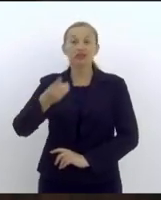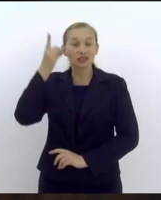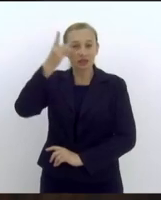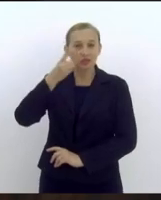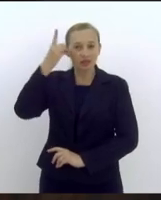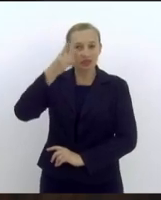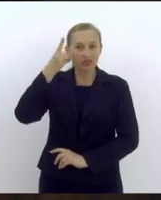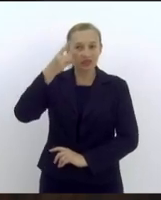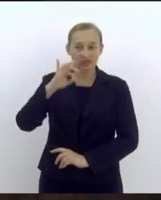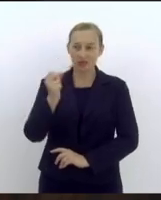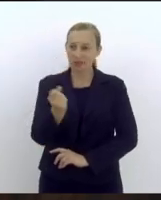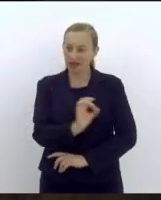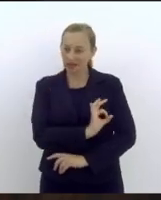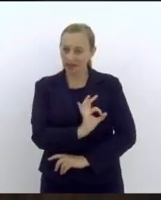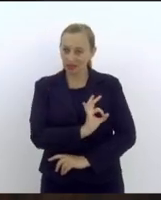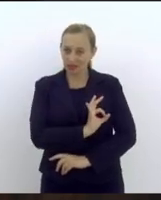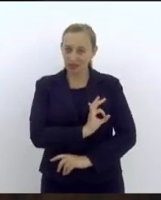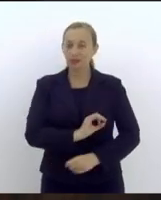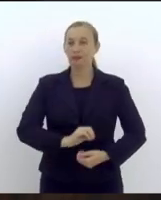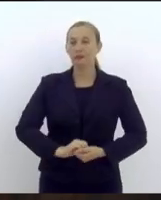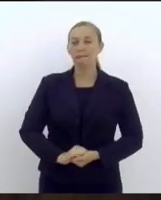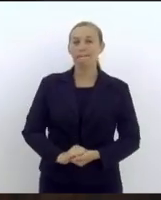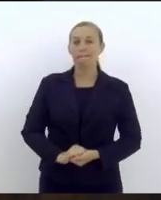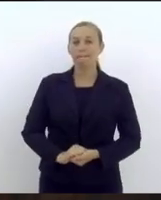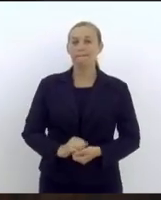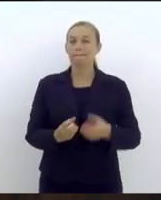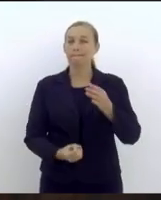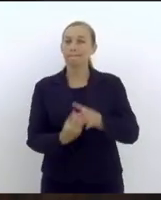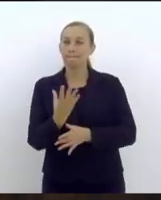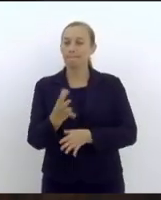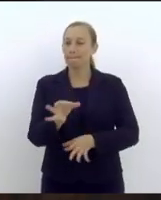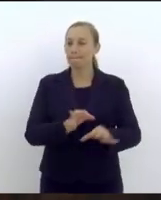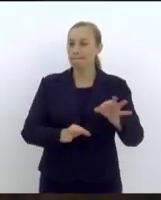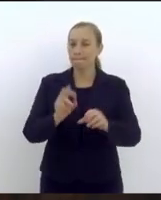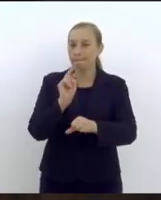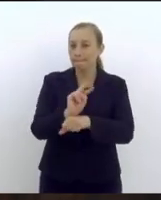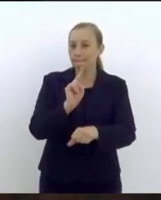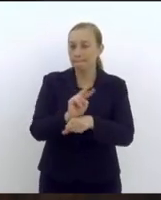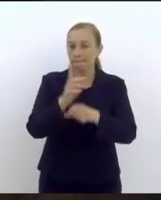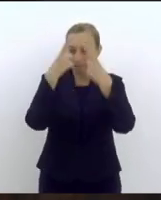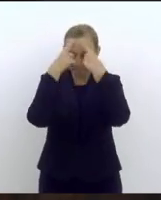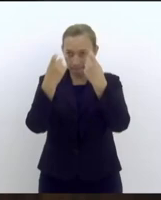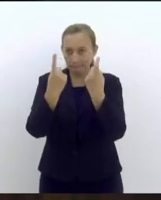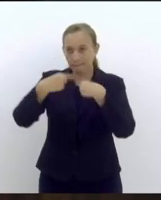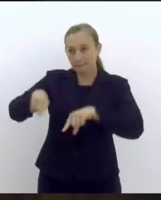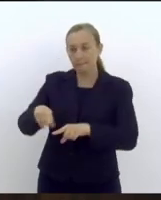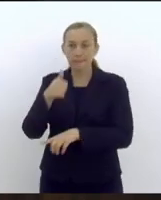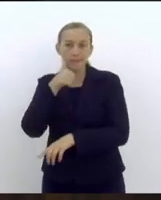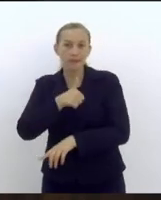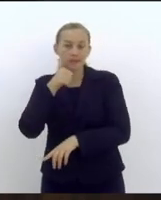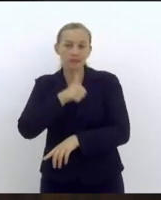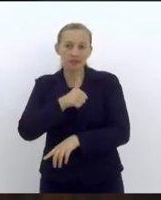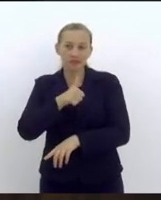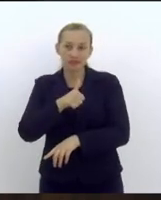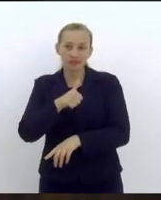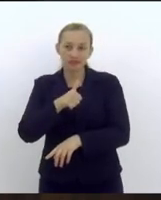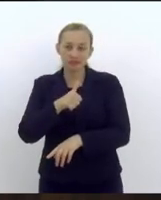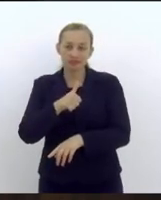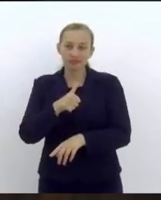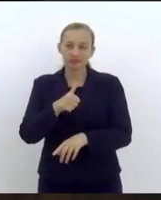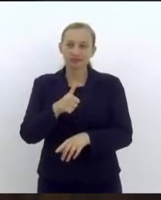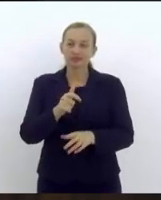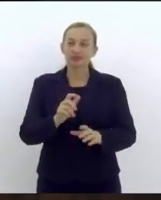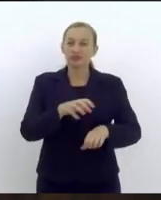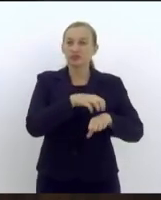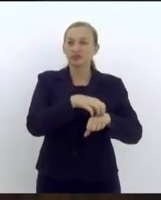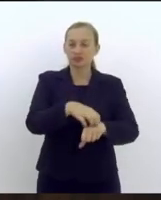da deputada Marta Rocha que cria programa de prevenção à violência contra a mulher nos Transportes remunerados